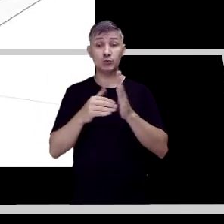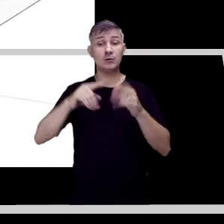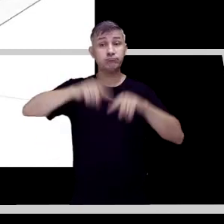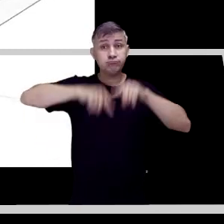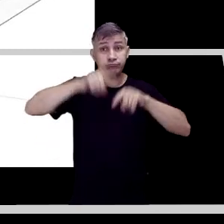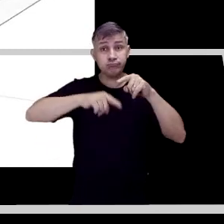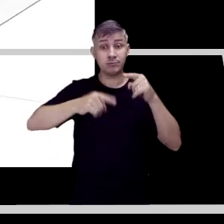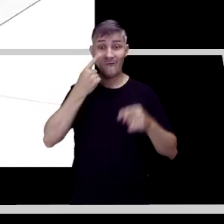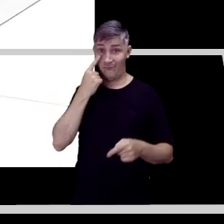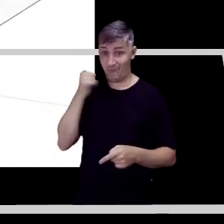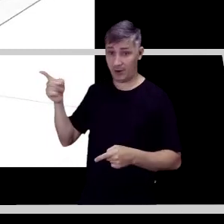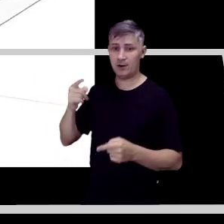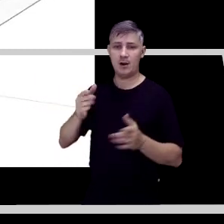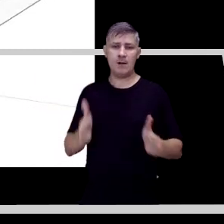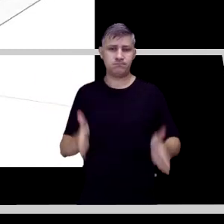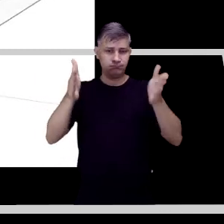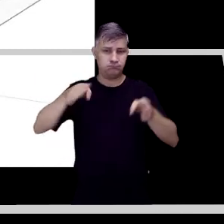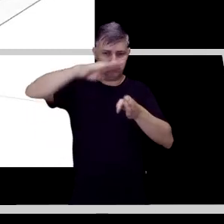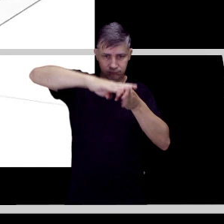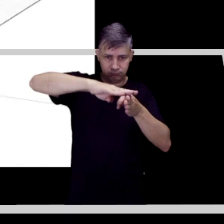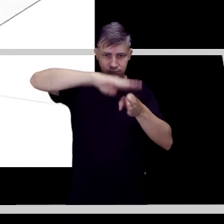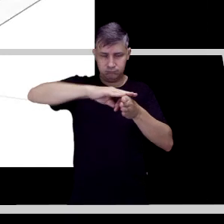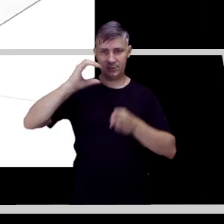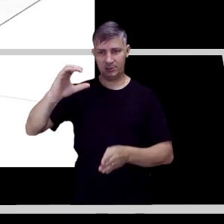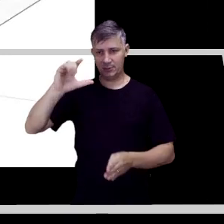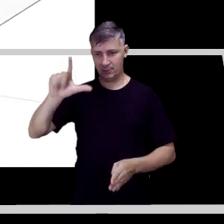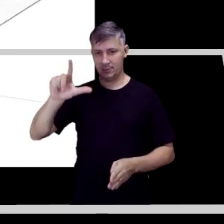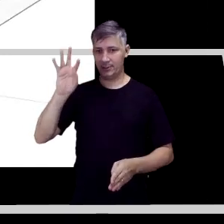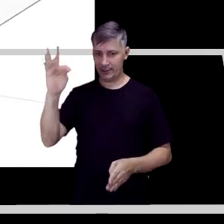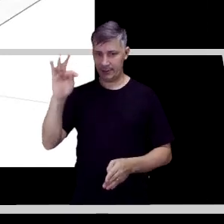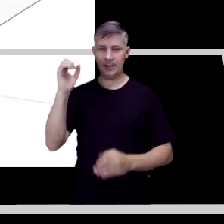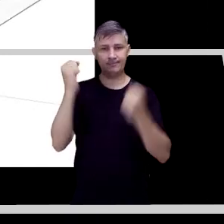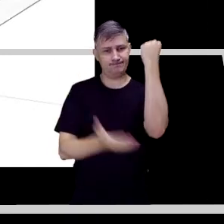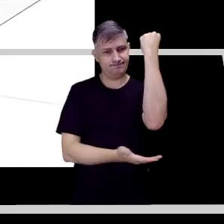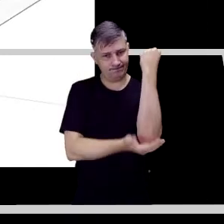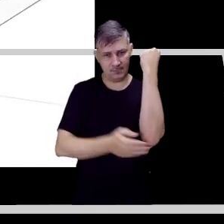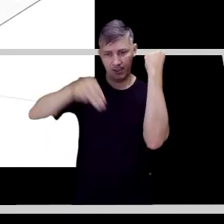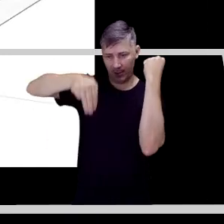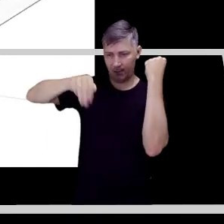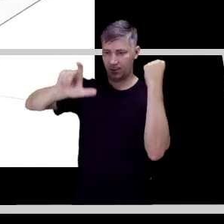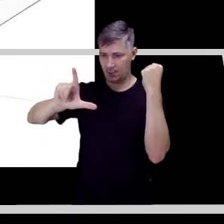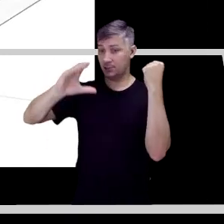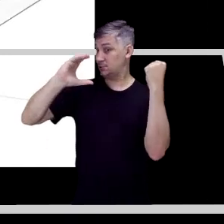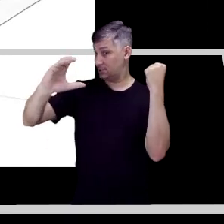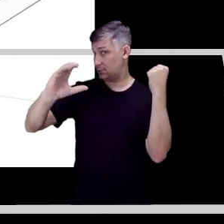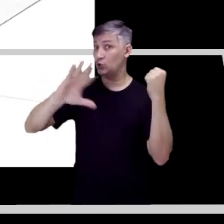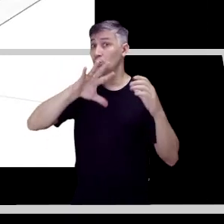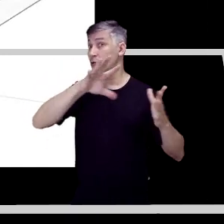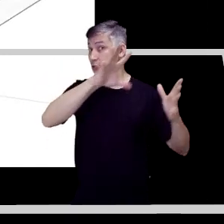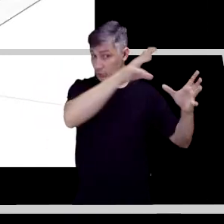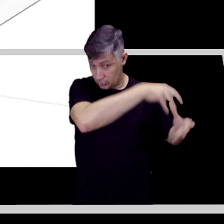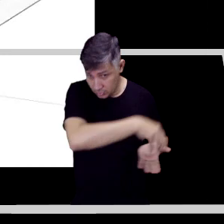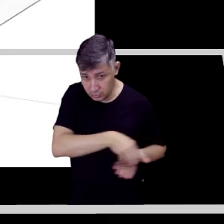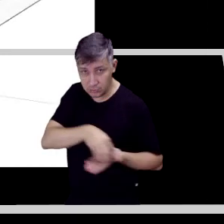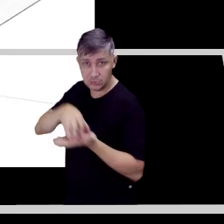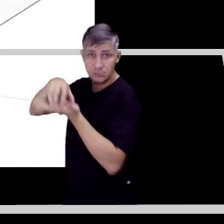que todos os componentes que estão se vendo aí, desde os painéis de CLT, as vigas e os pilares de MLC, foram